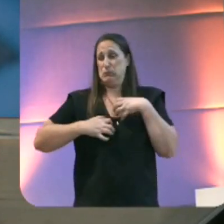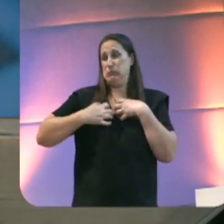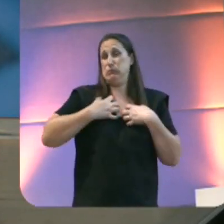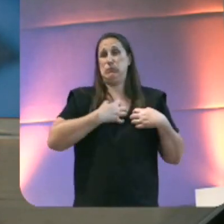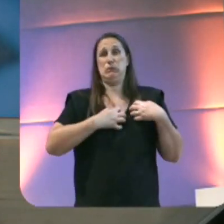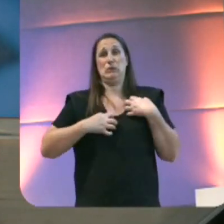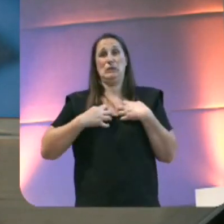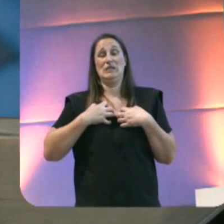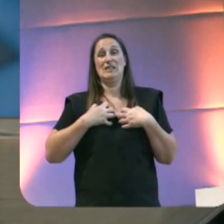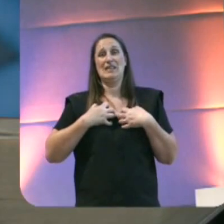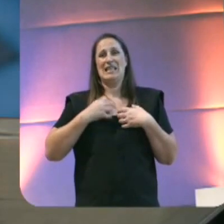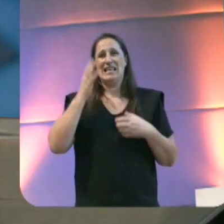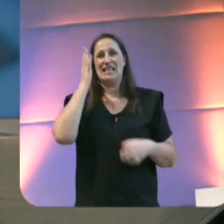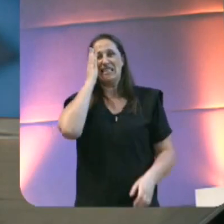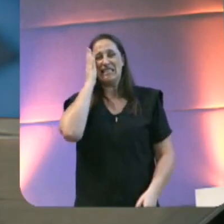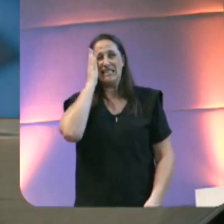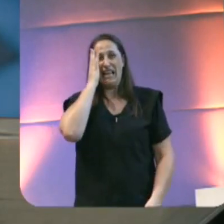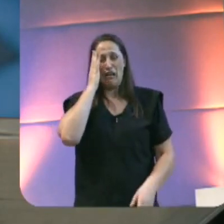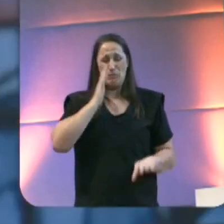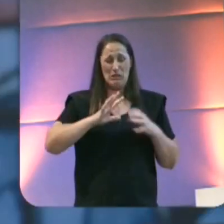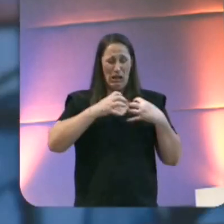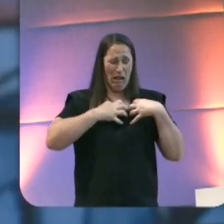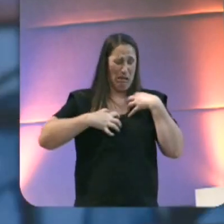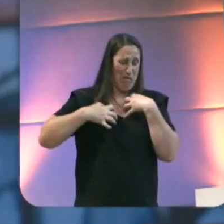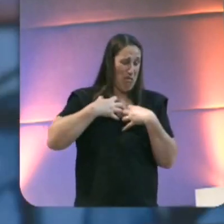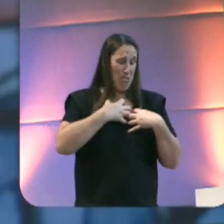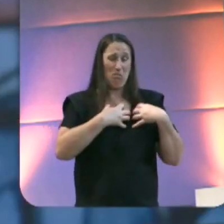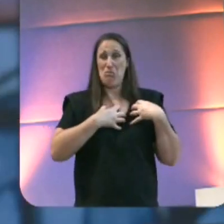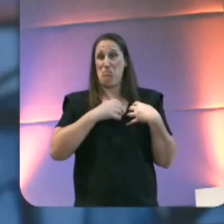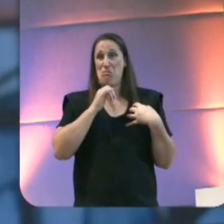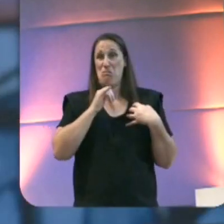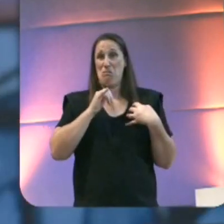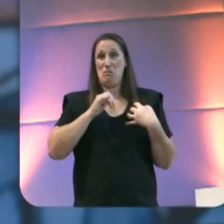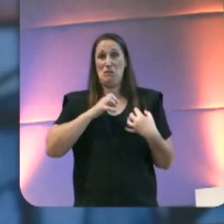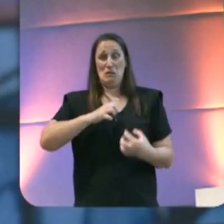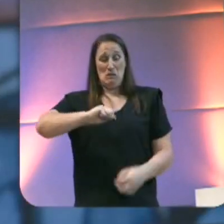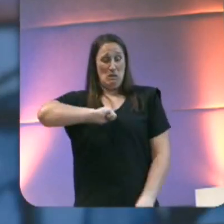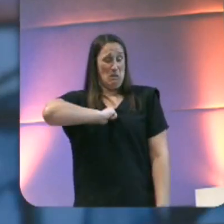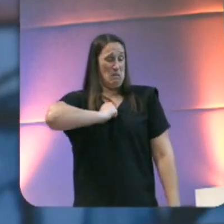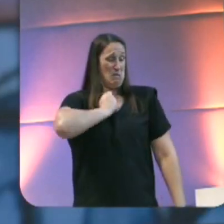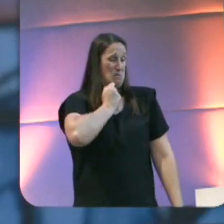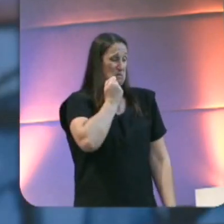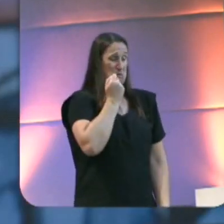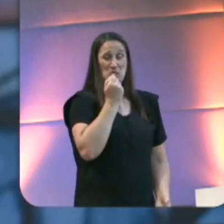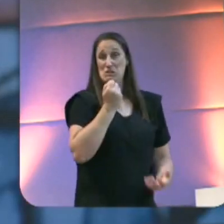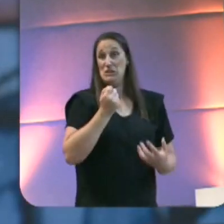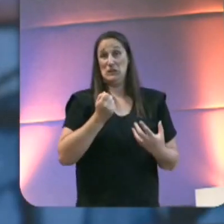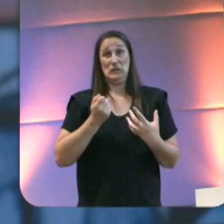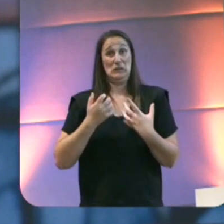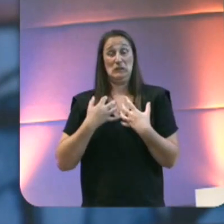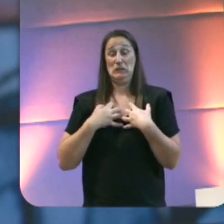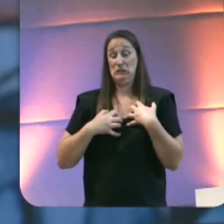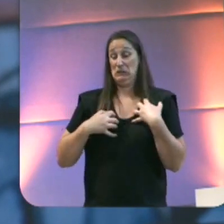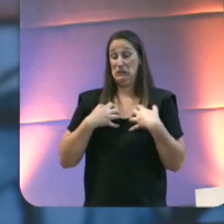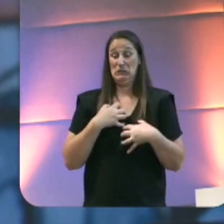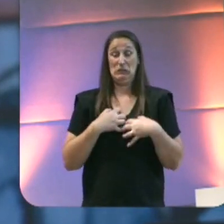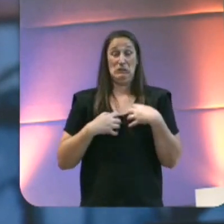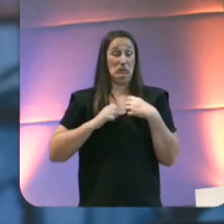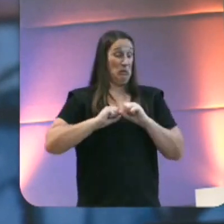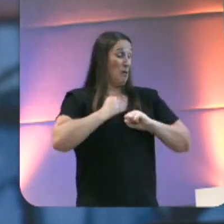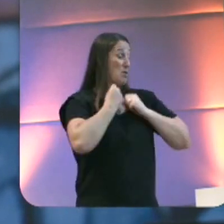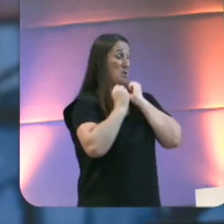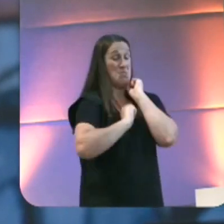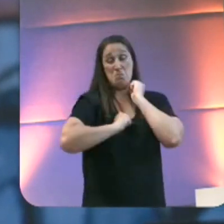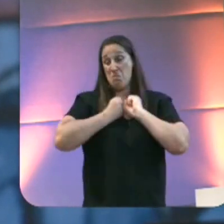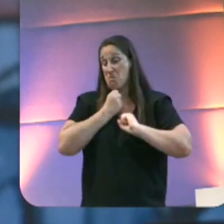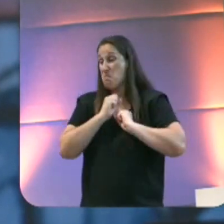tem uma coisa mais consumidora dentro da gente do que raiva. A raiva deixa a gente ficar